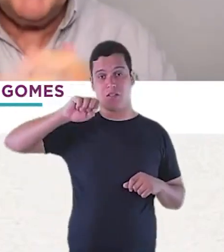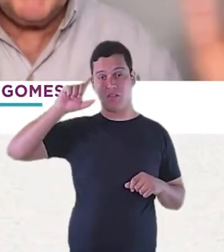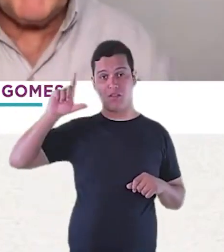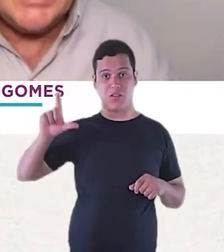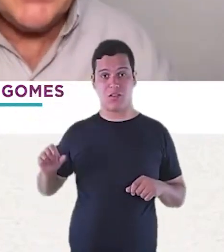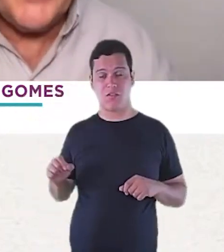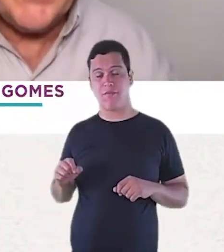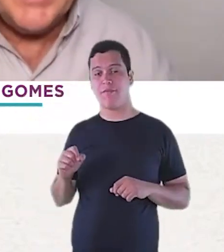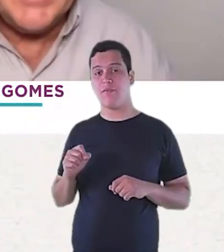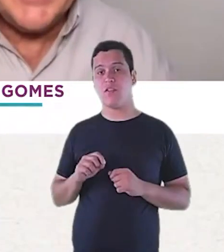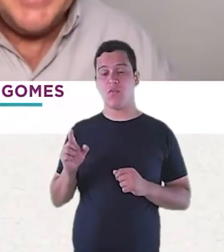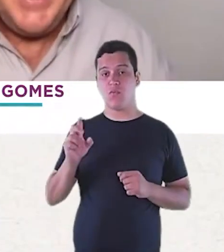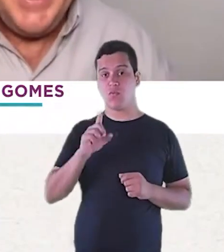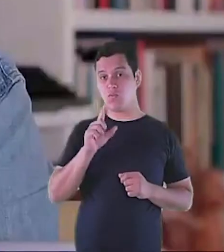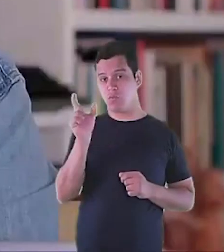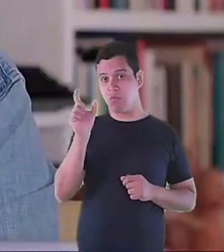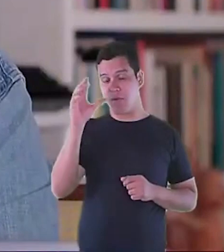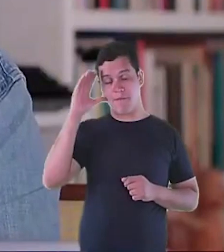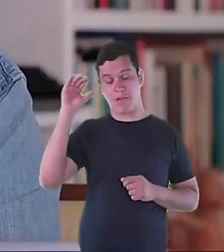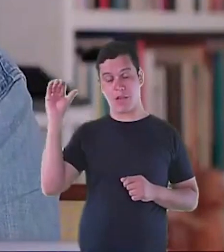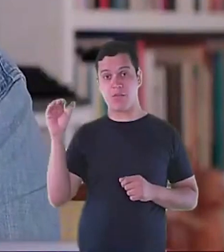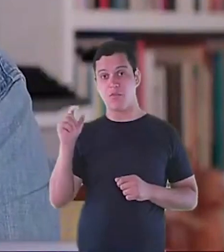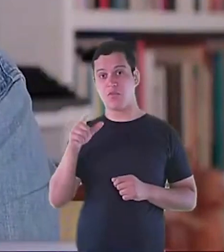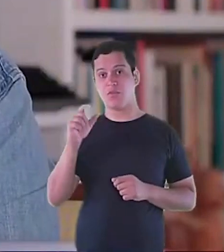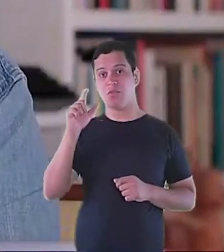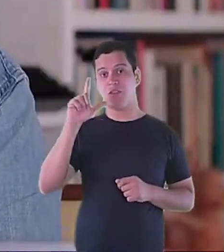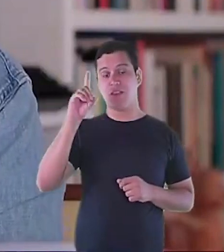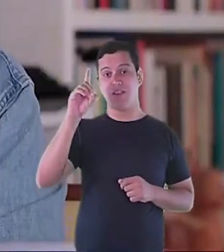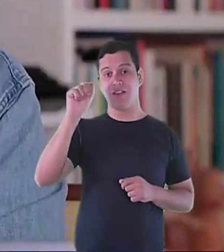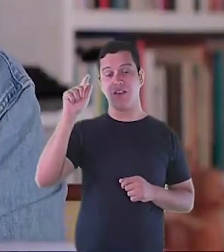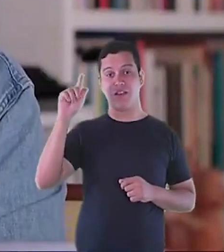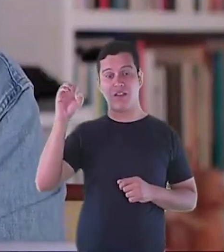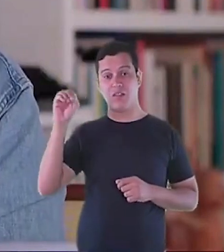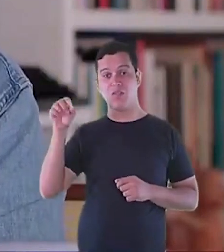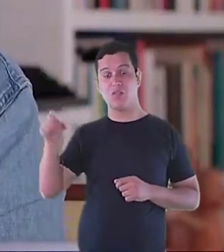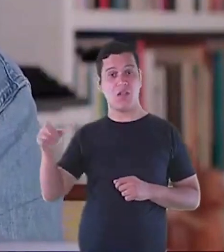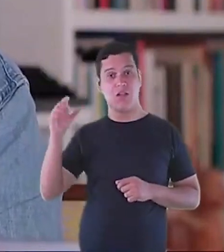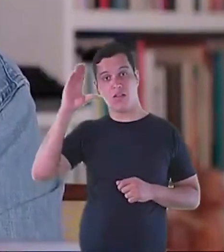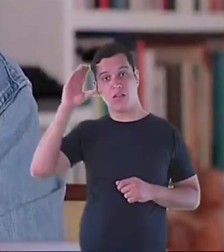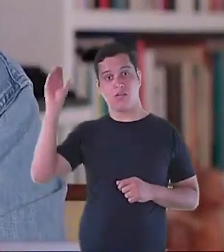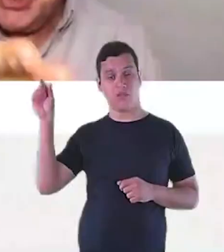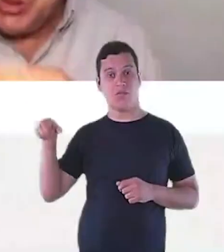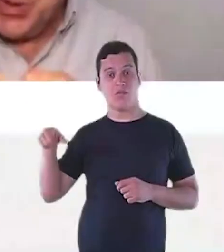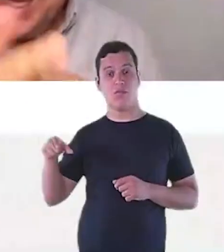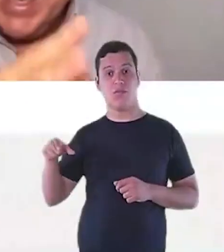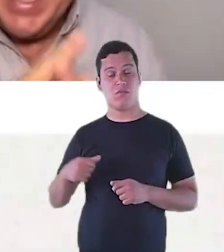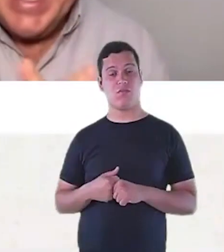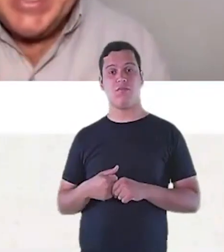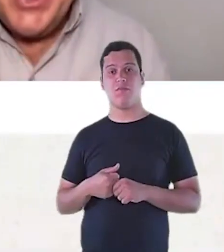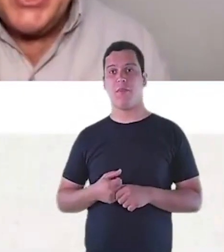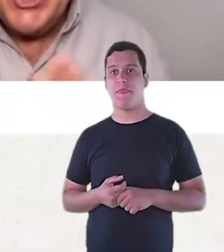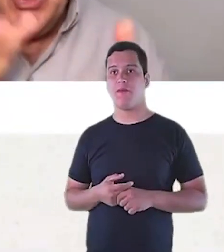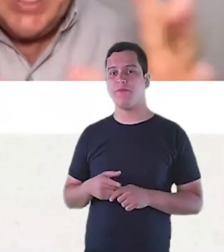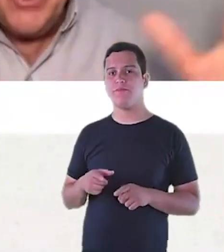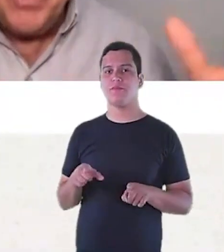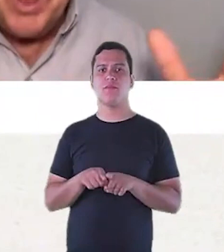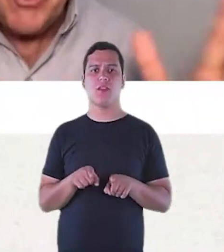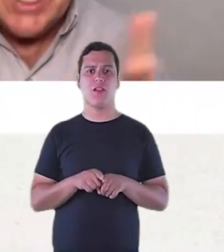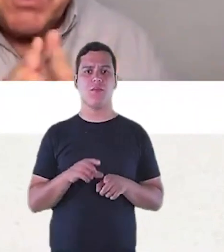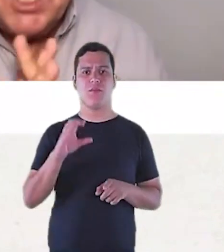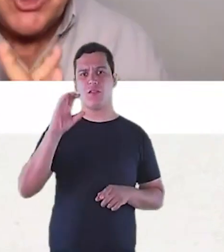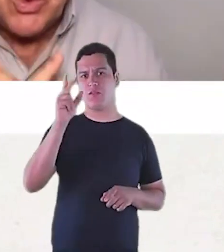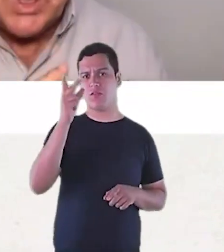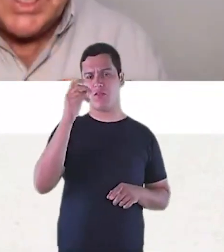Também aqui, Agotime é um personagem fascinante. Lembra? Chico Rei. Eu vou tratar dela, tem o Chico Rei. O Chico Rei é